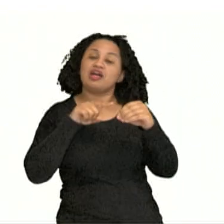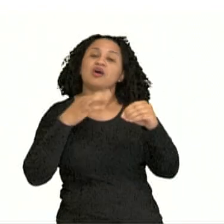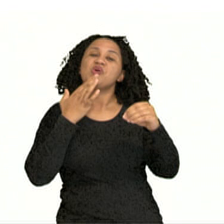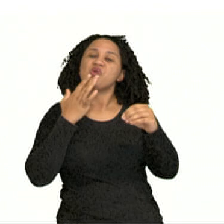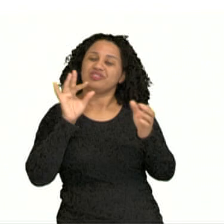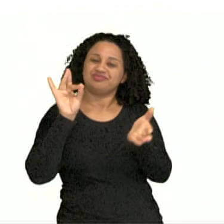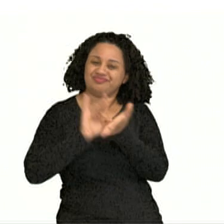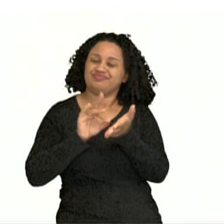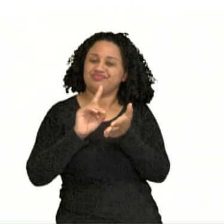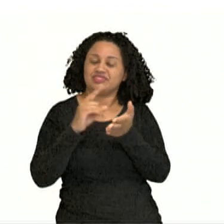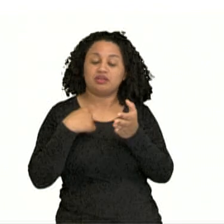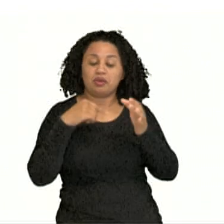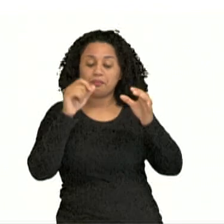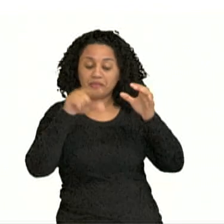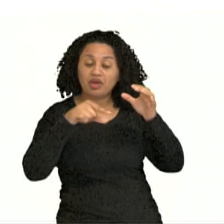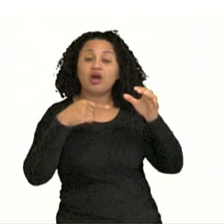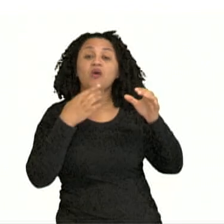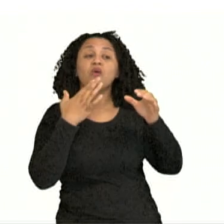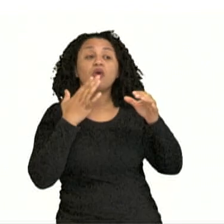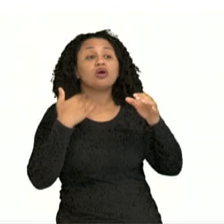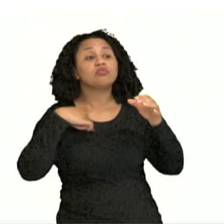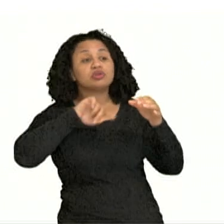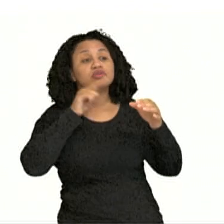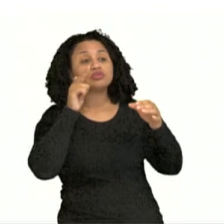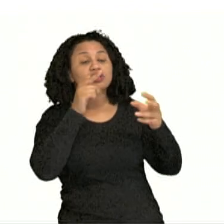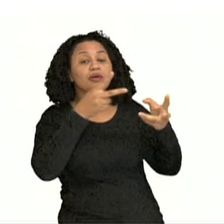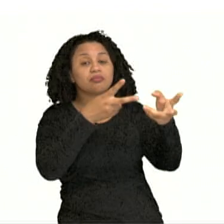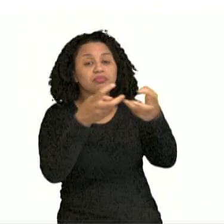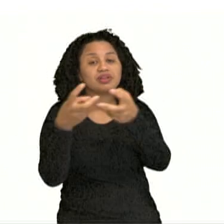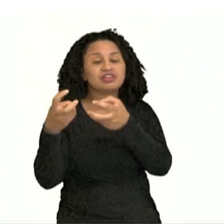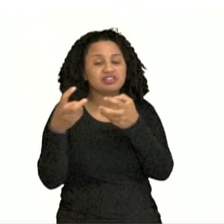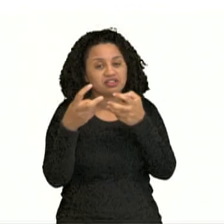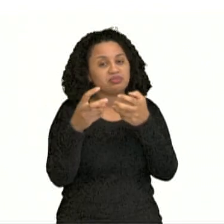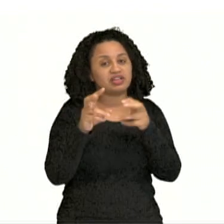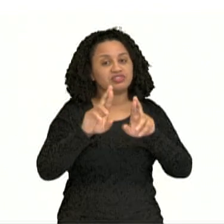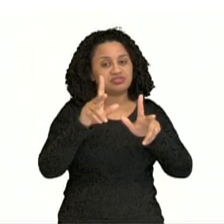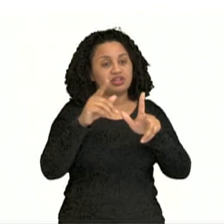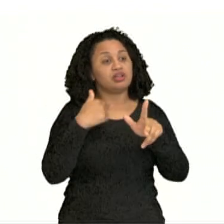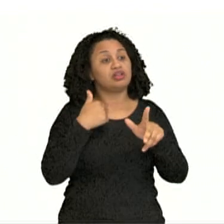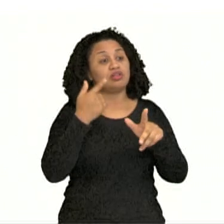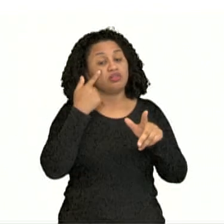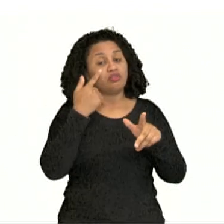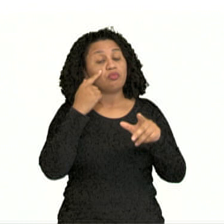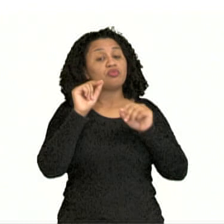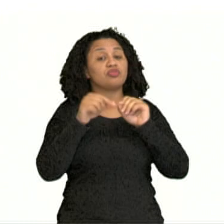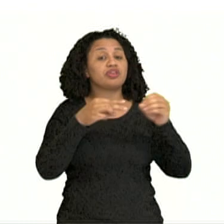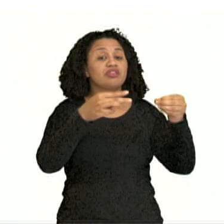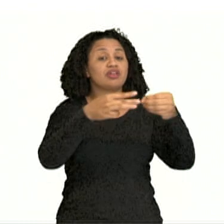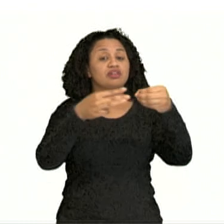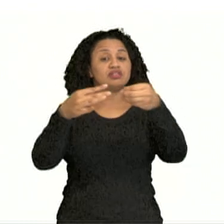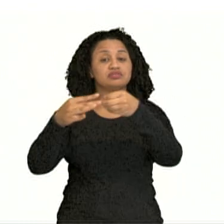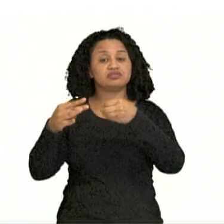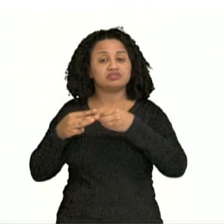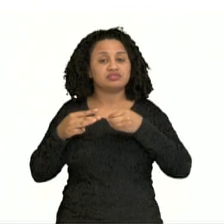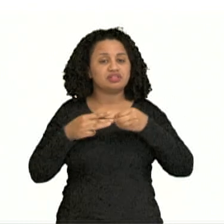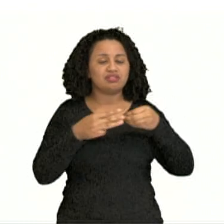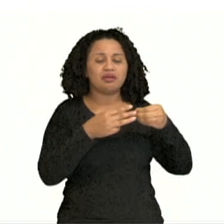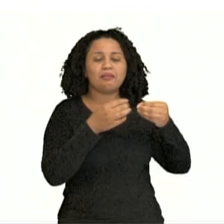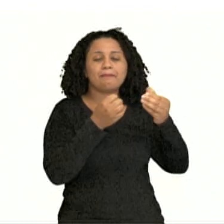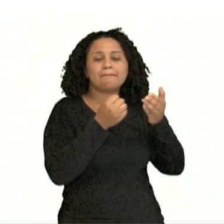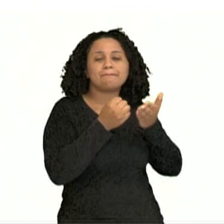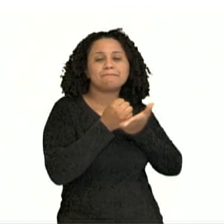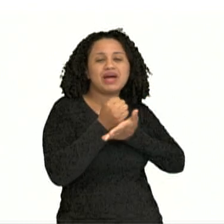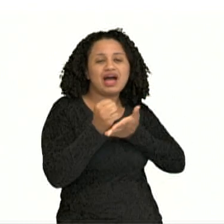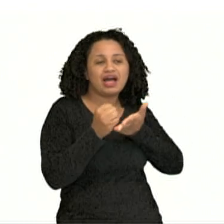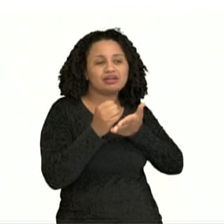visualização. E nós percebemos o quê? Várias células, com as suas estruturas mais fundamentais, mais básicas.